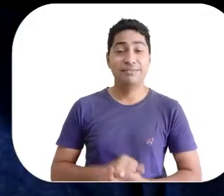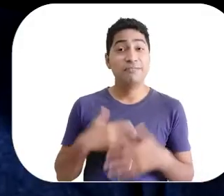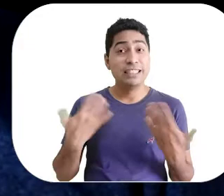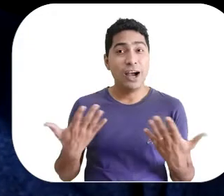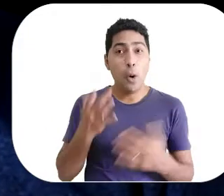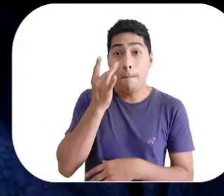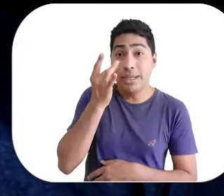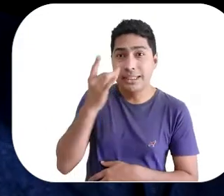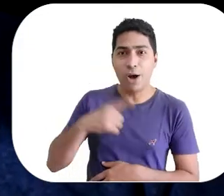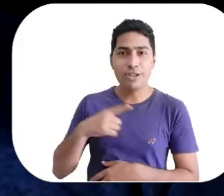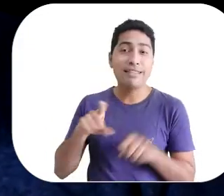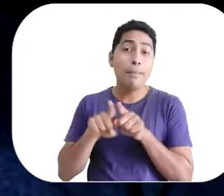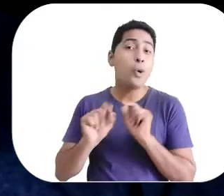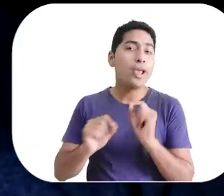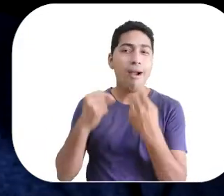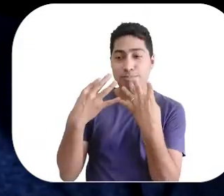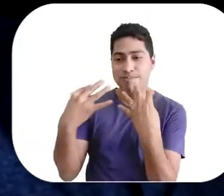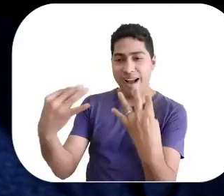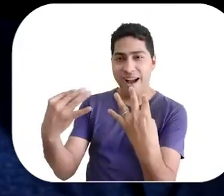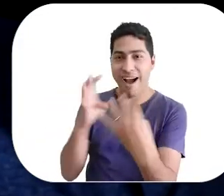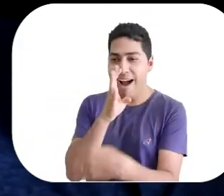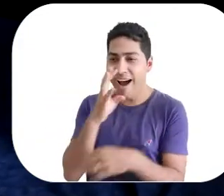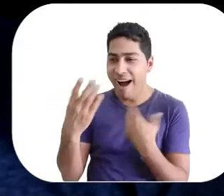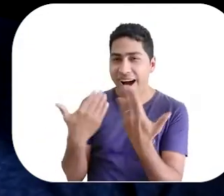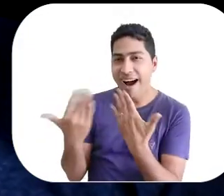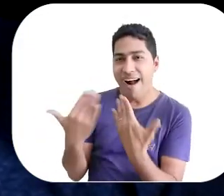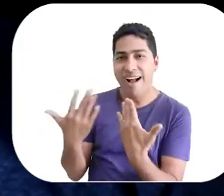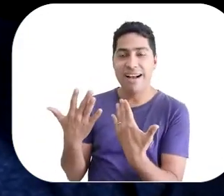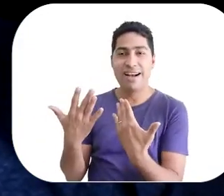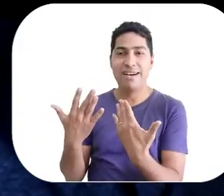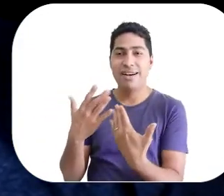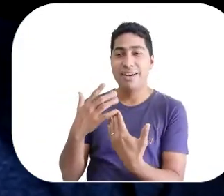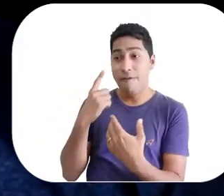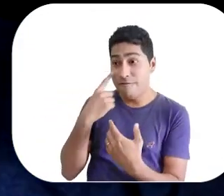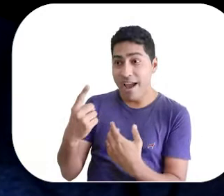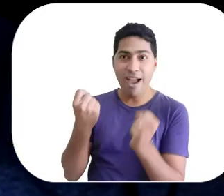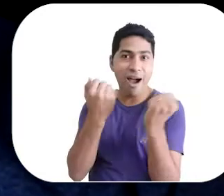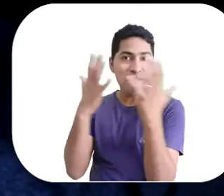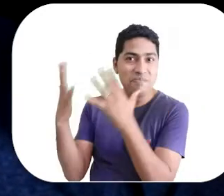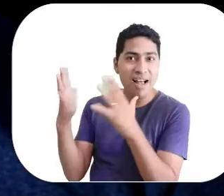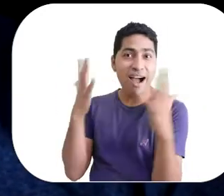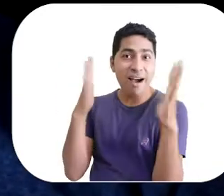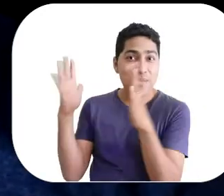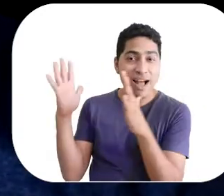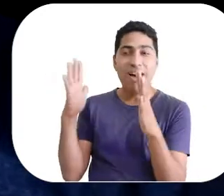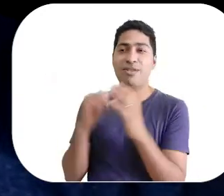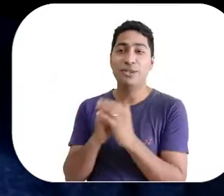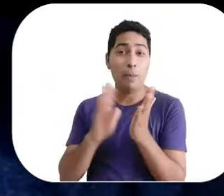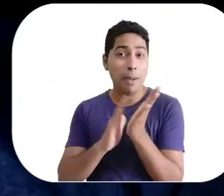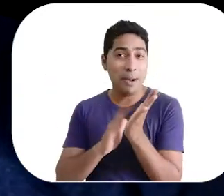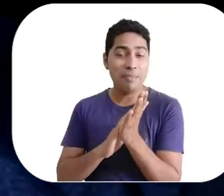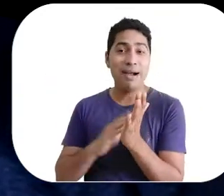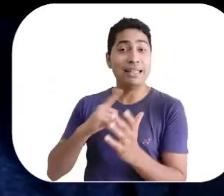Então, presencial você tem o retorno do público imediato, né? Seja pela respiração, seja pelo aplauso, né? Então você está